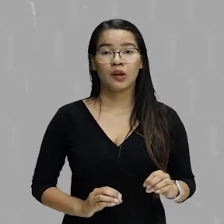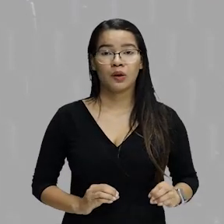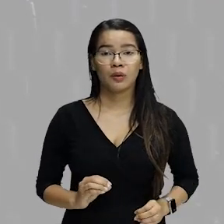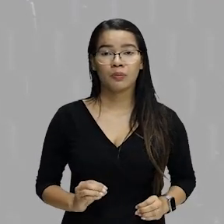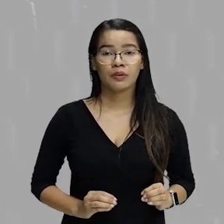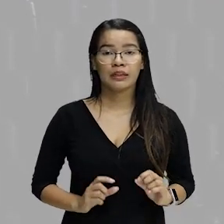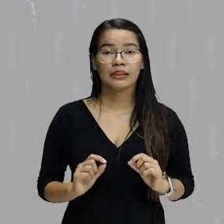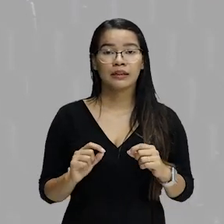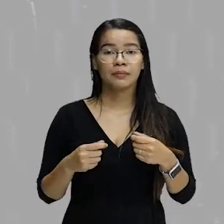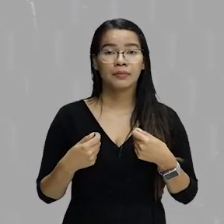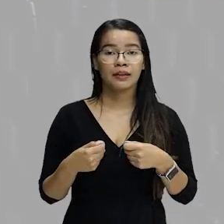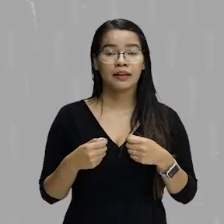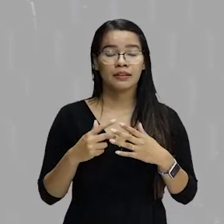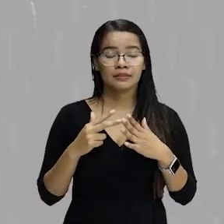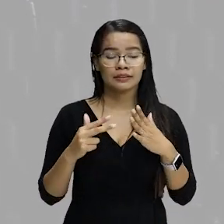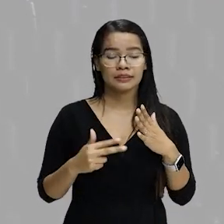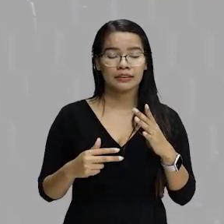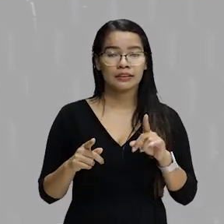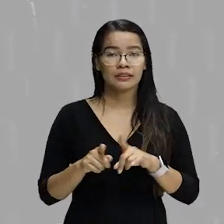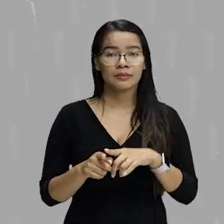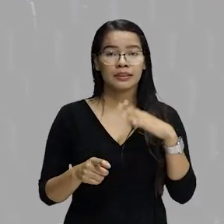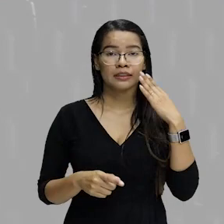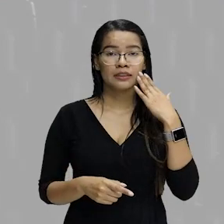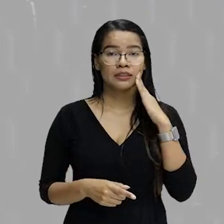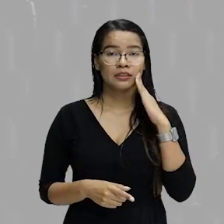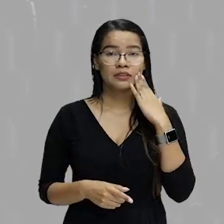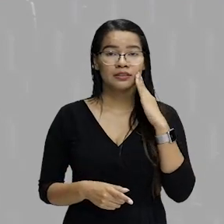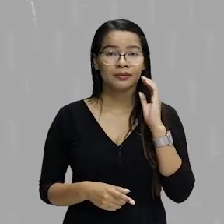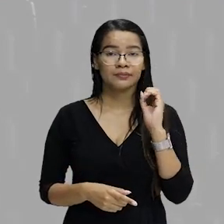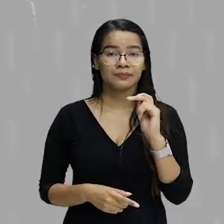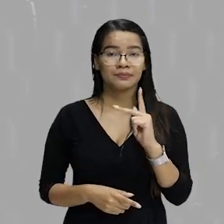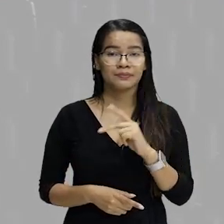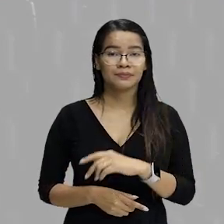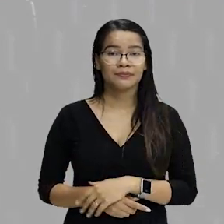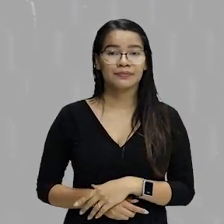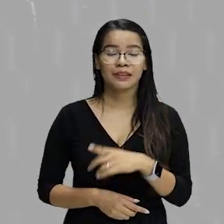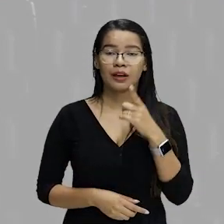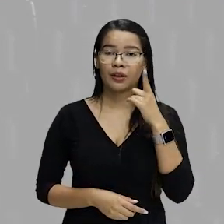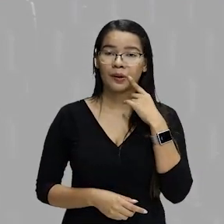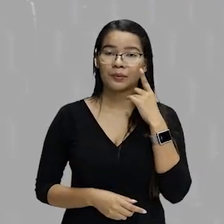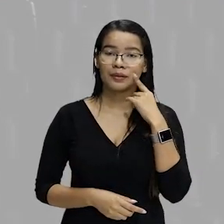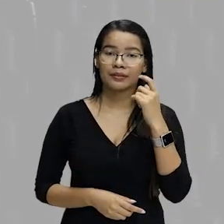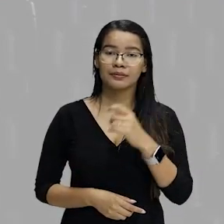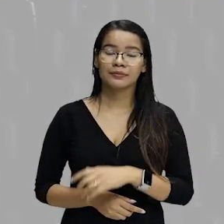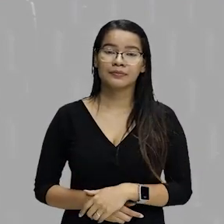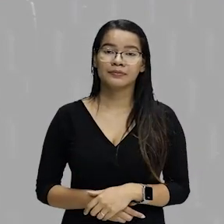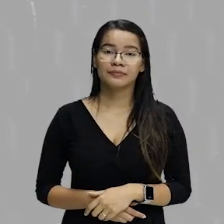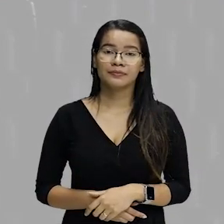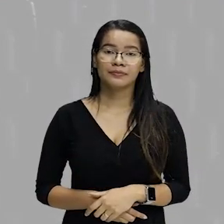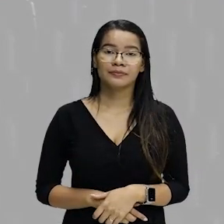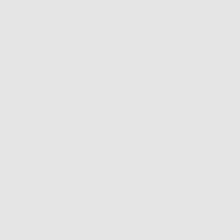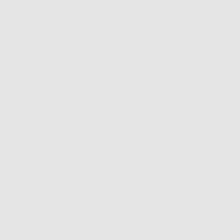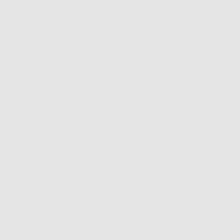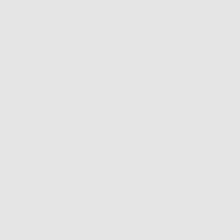obras que precisam ser lidas, entendidas e compreendidas. Compliquei?